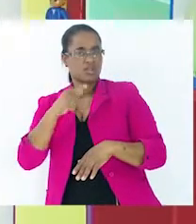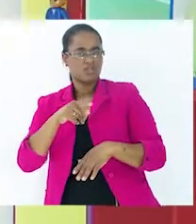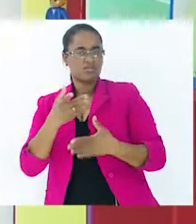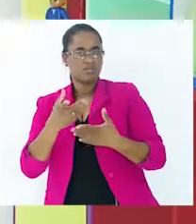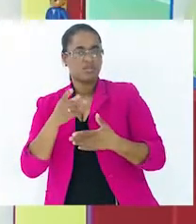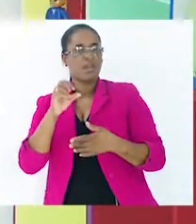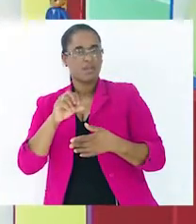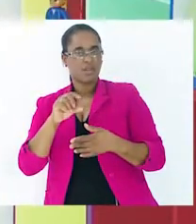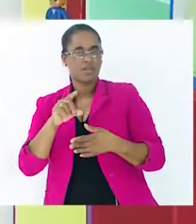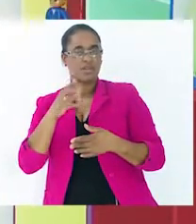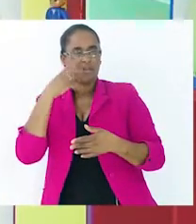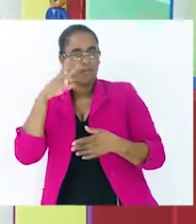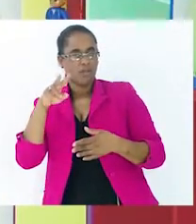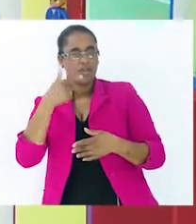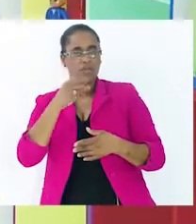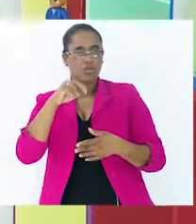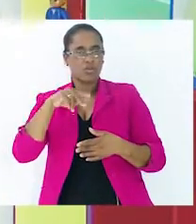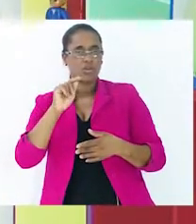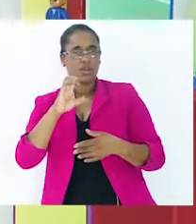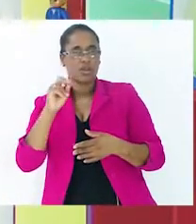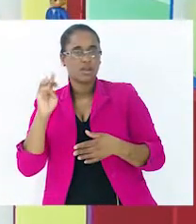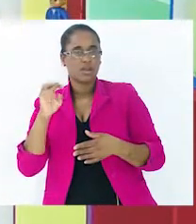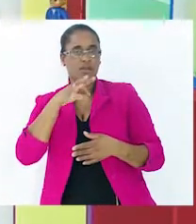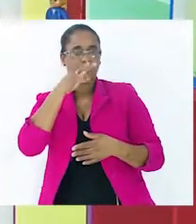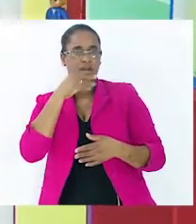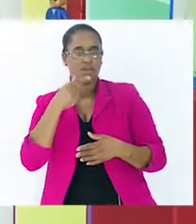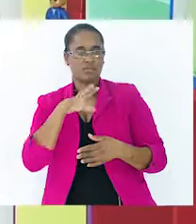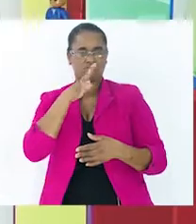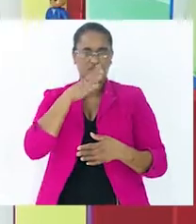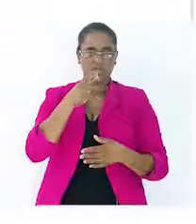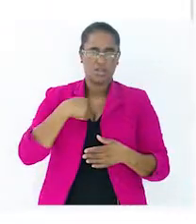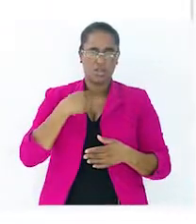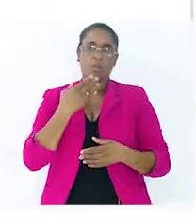repara que o Tonecas ao falar, ele diz, eu peço desculpa.